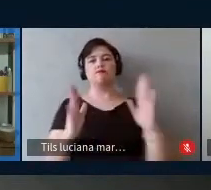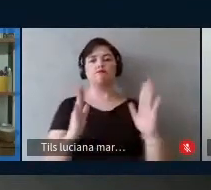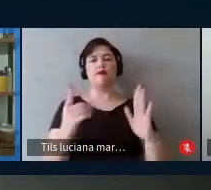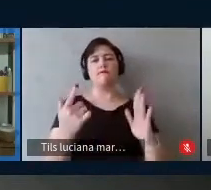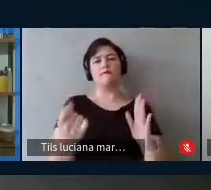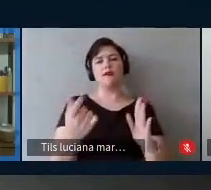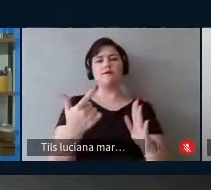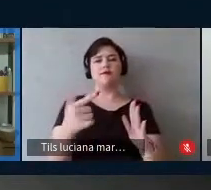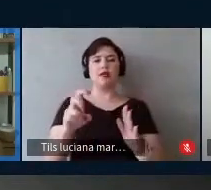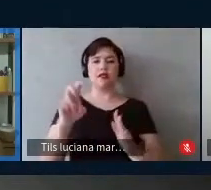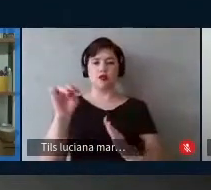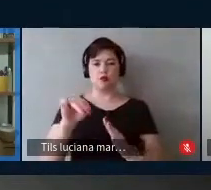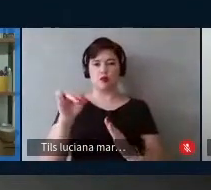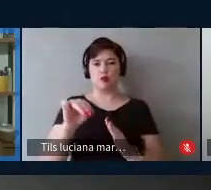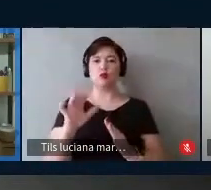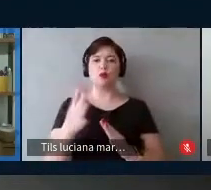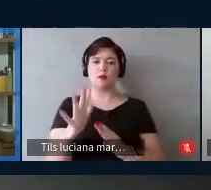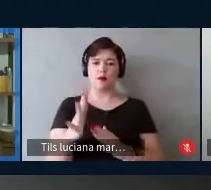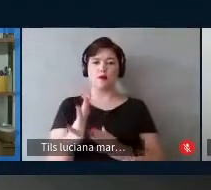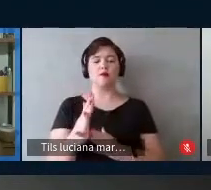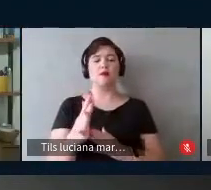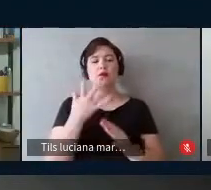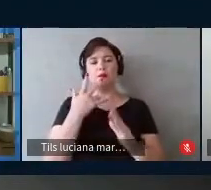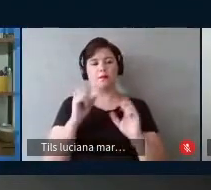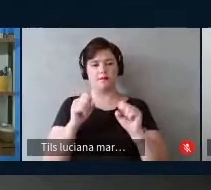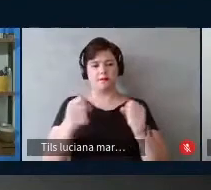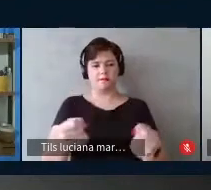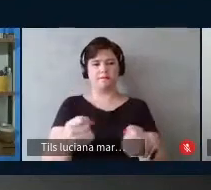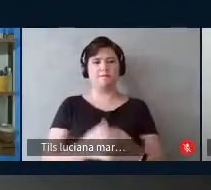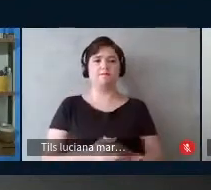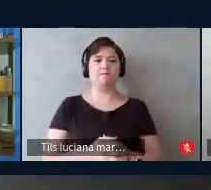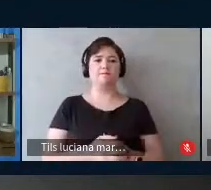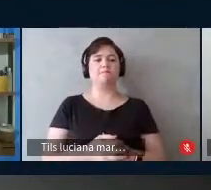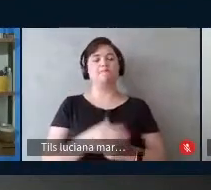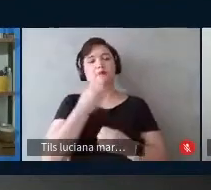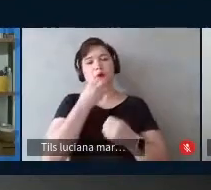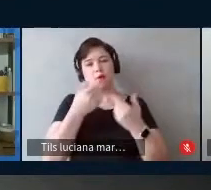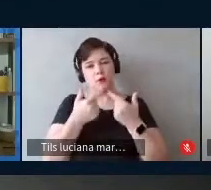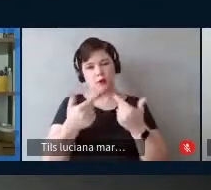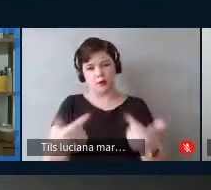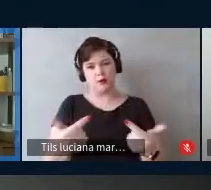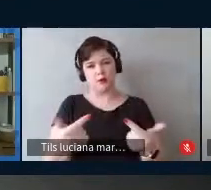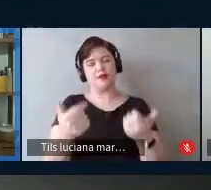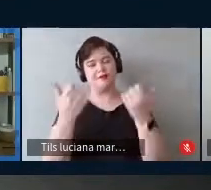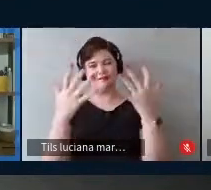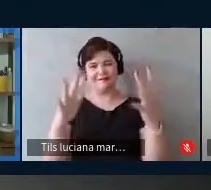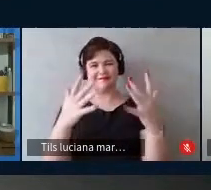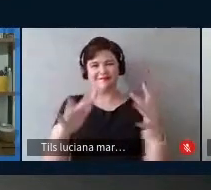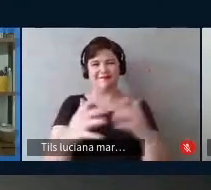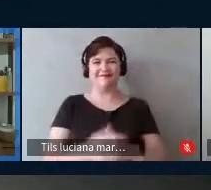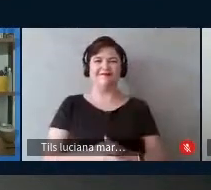25 minutos para apresentar, e boa sorte e parabéns.